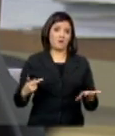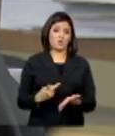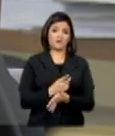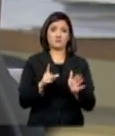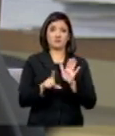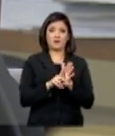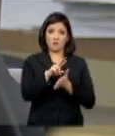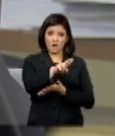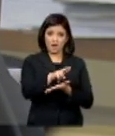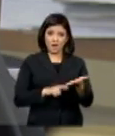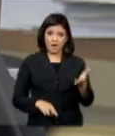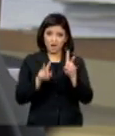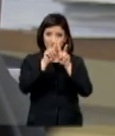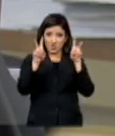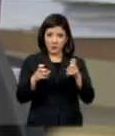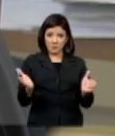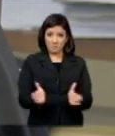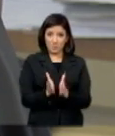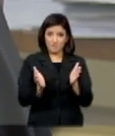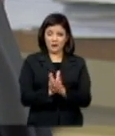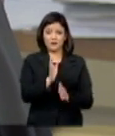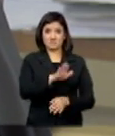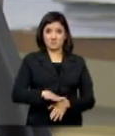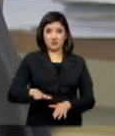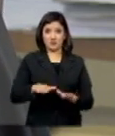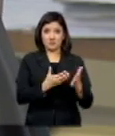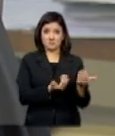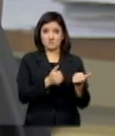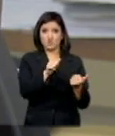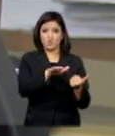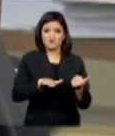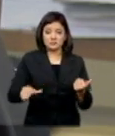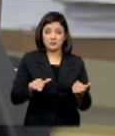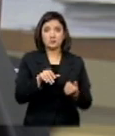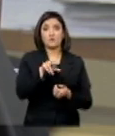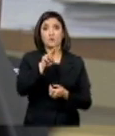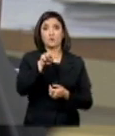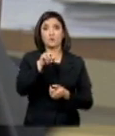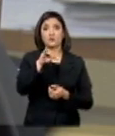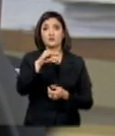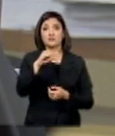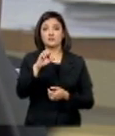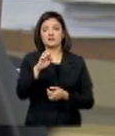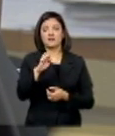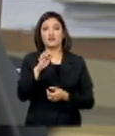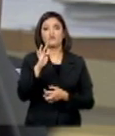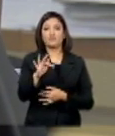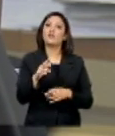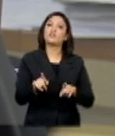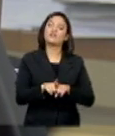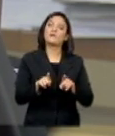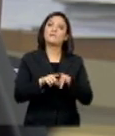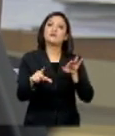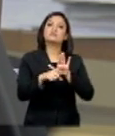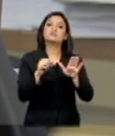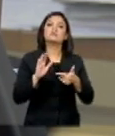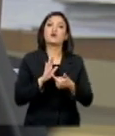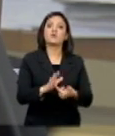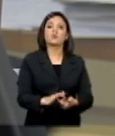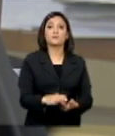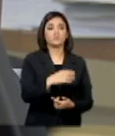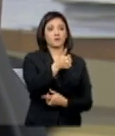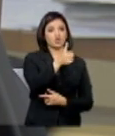na infância e na adolescência a unicef a une certo também destaca que 18 milhões de